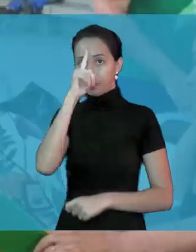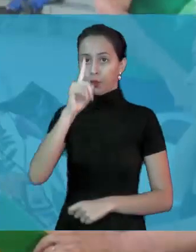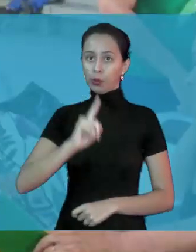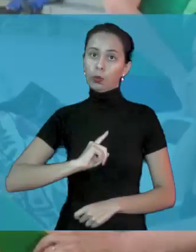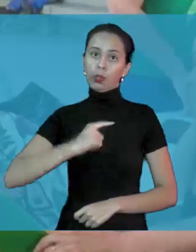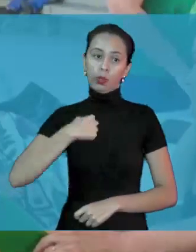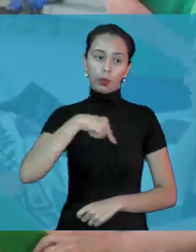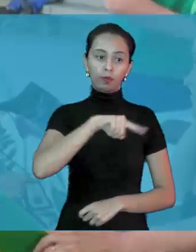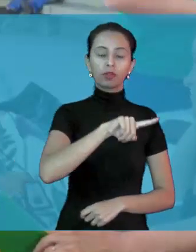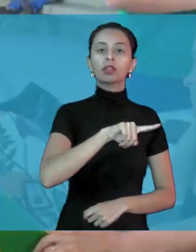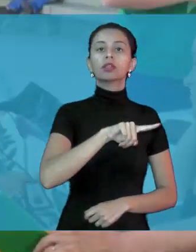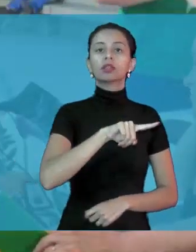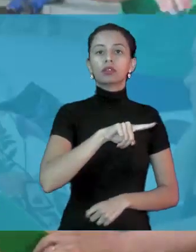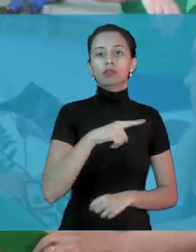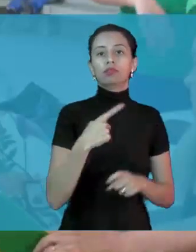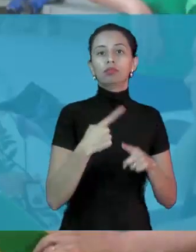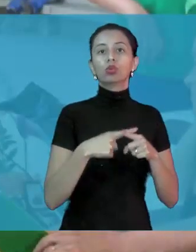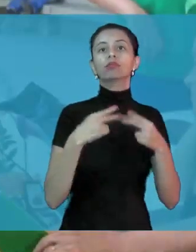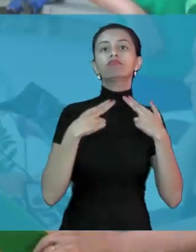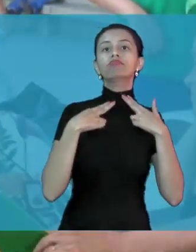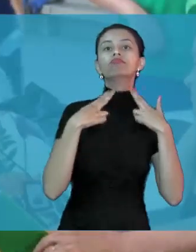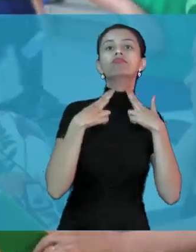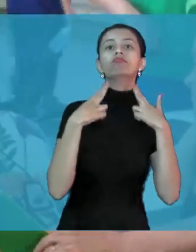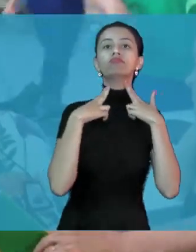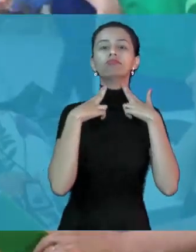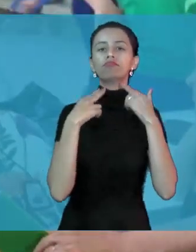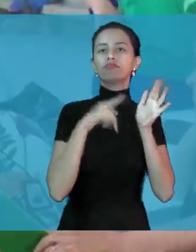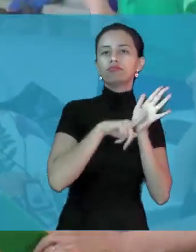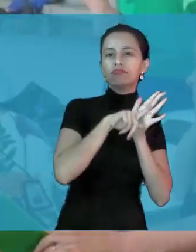poção que a doutora tinha pedido e